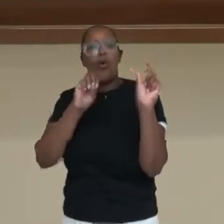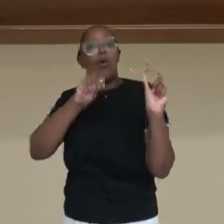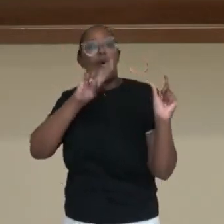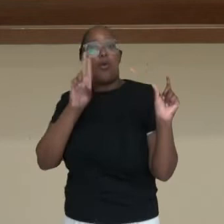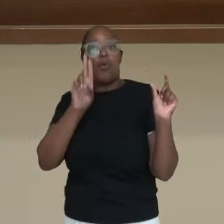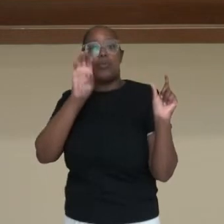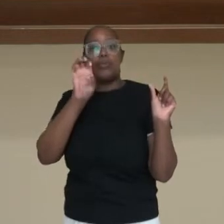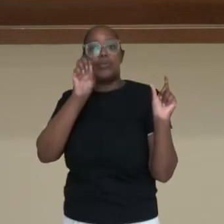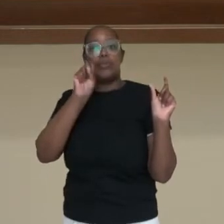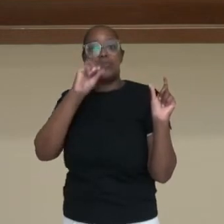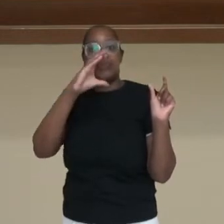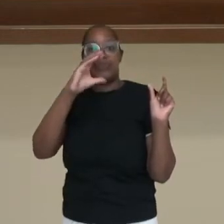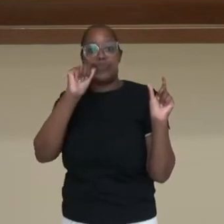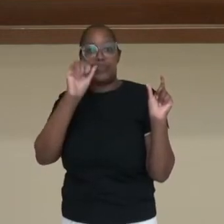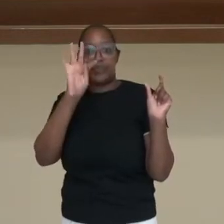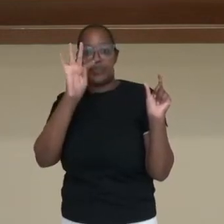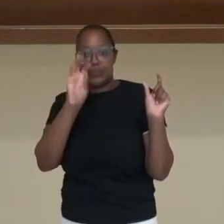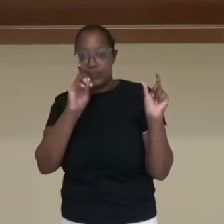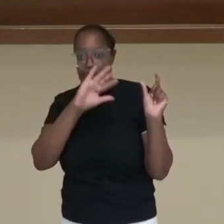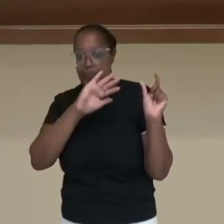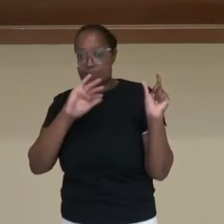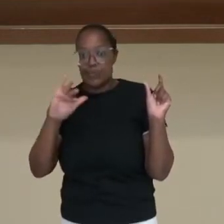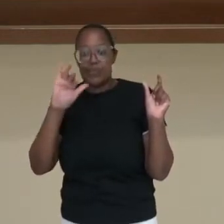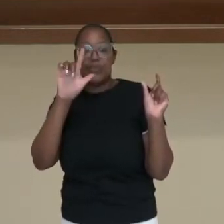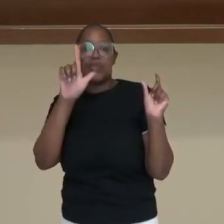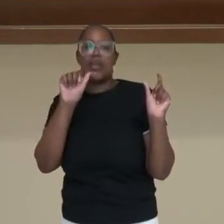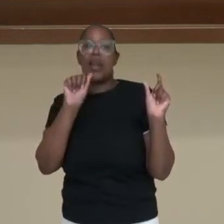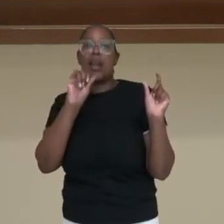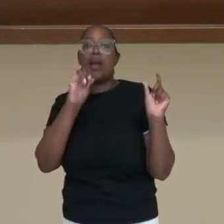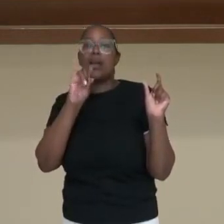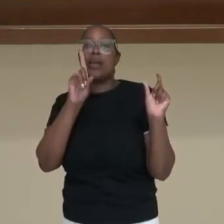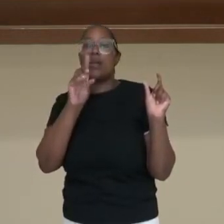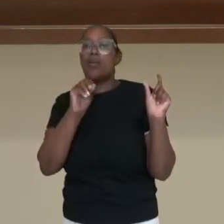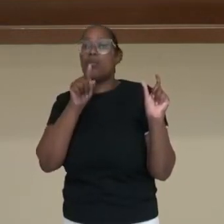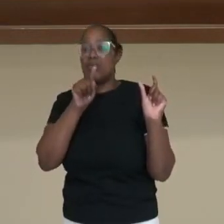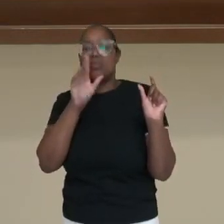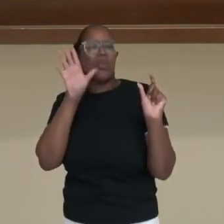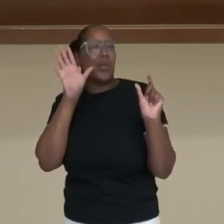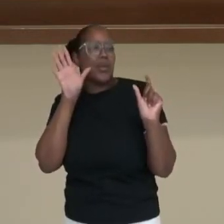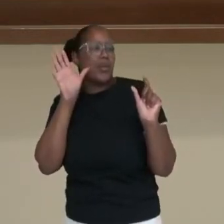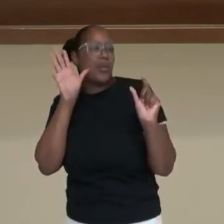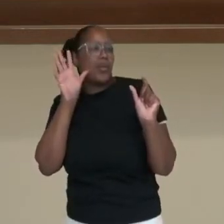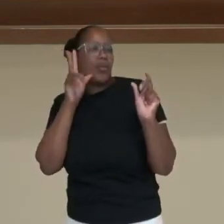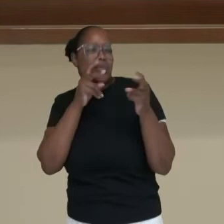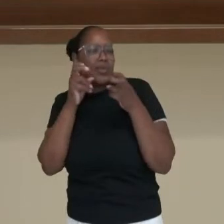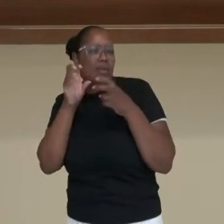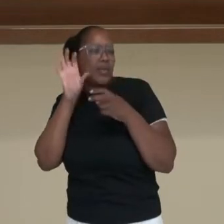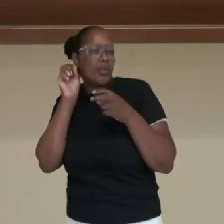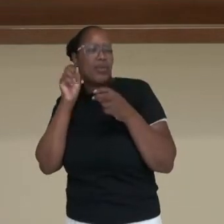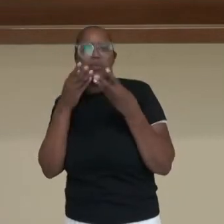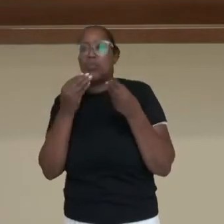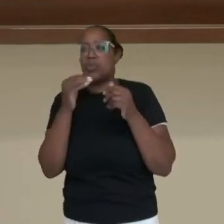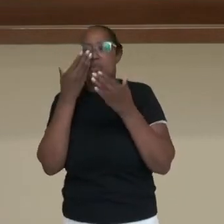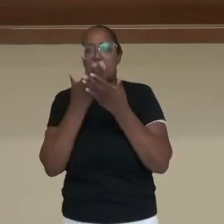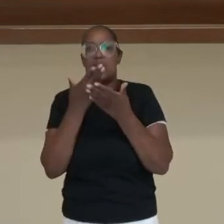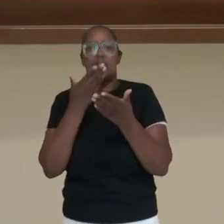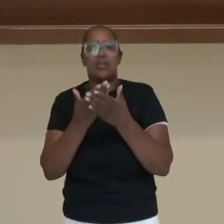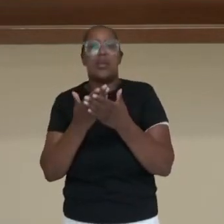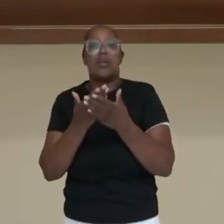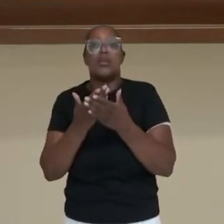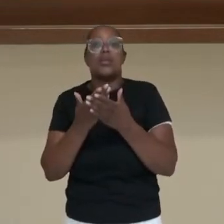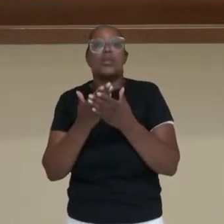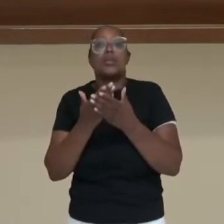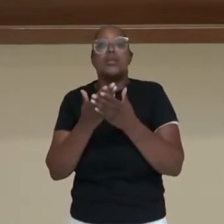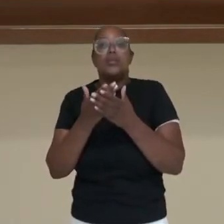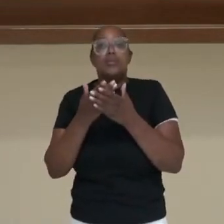vezes você vai escutar com certeza aí nas aulas como funciona isso, né? Estado laico significa um Estado que